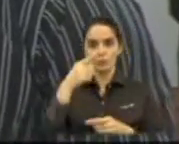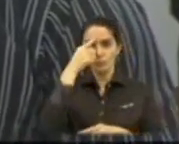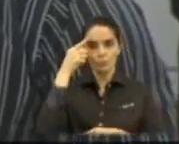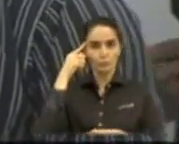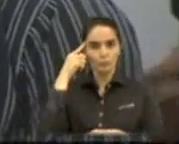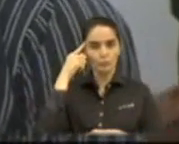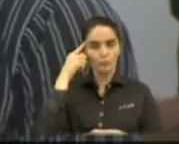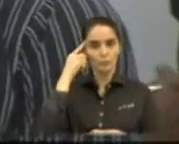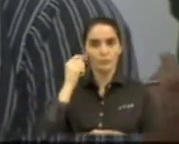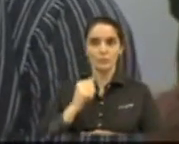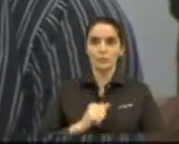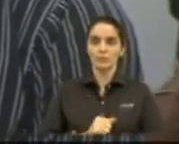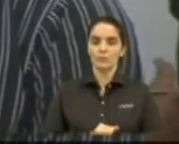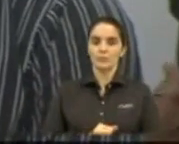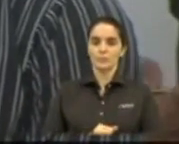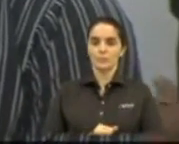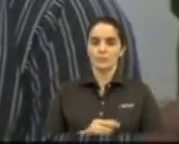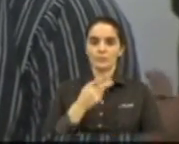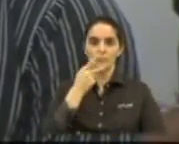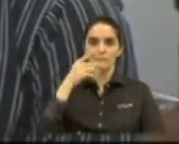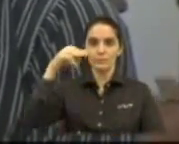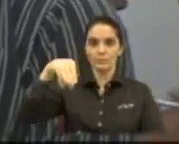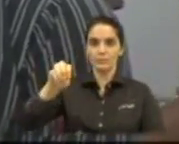moção muito mais